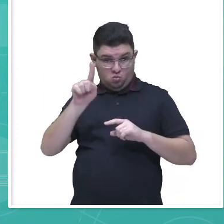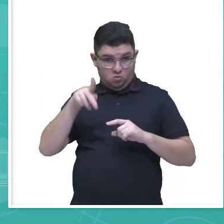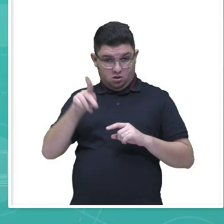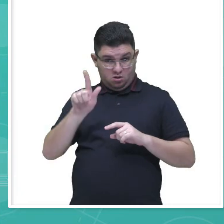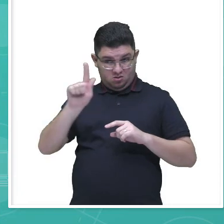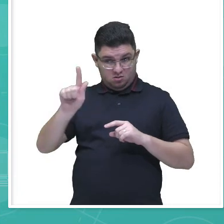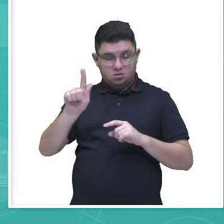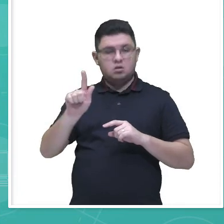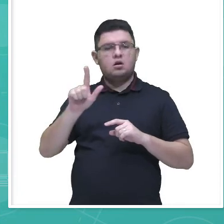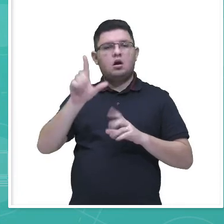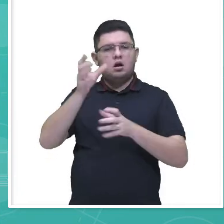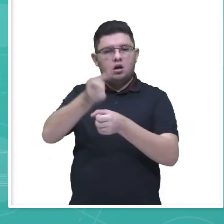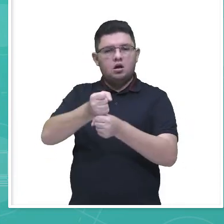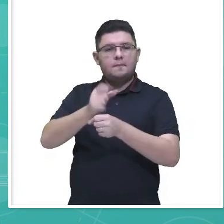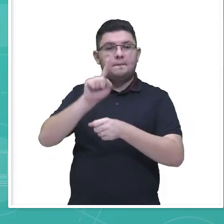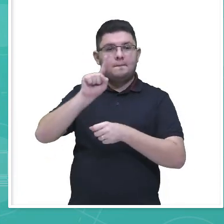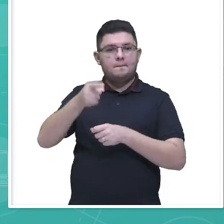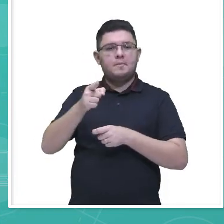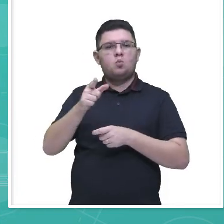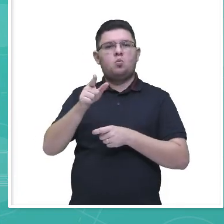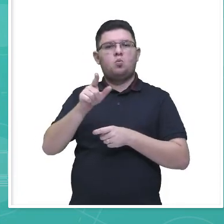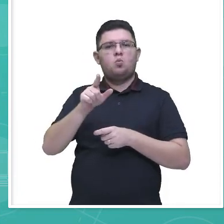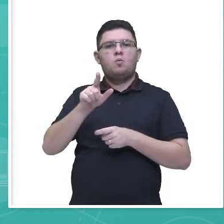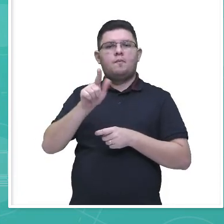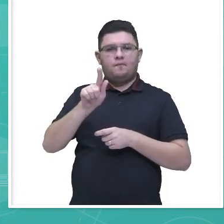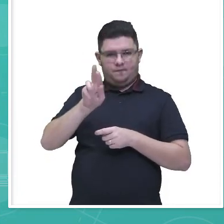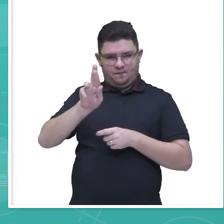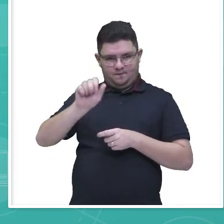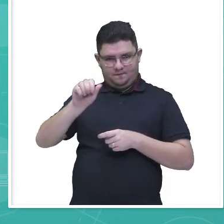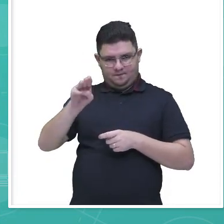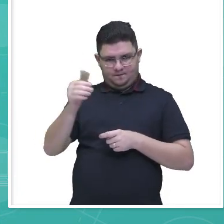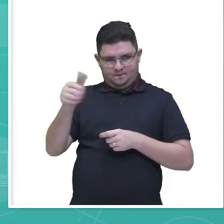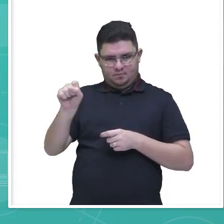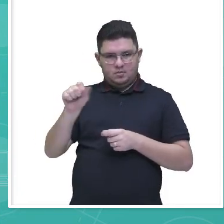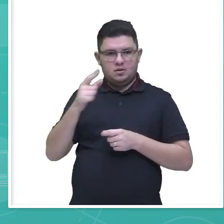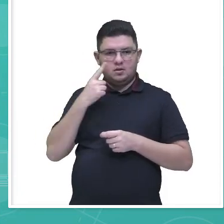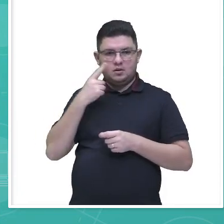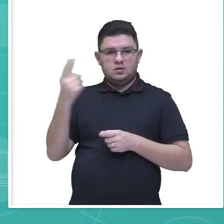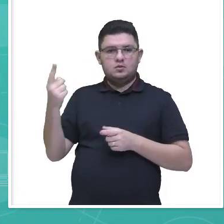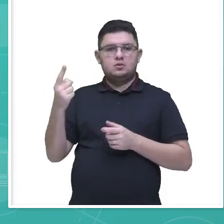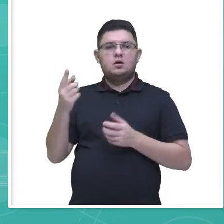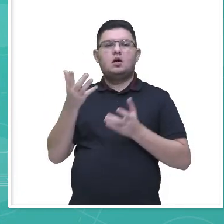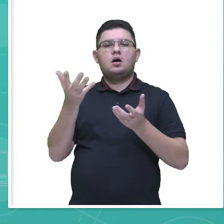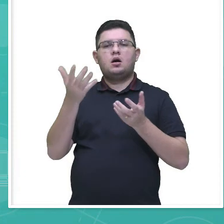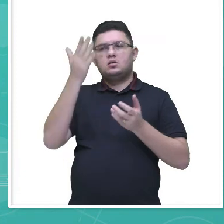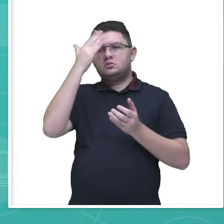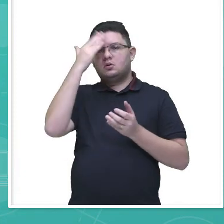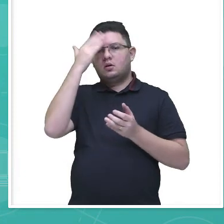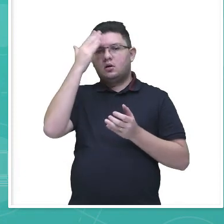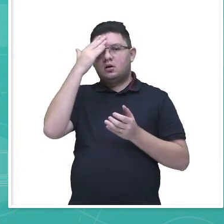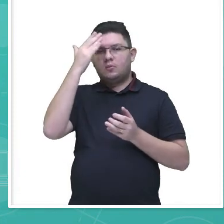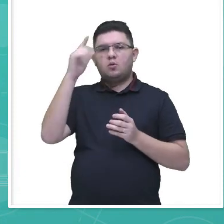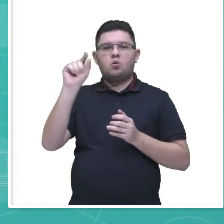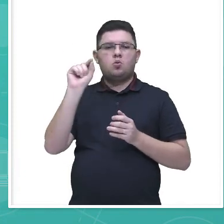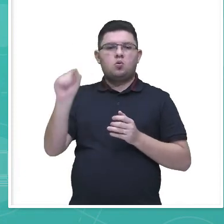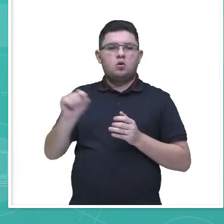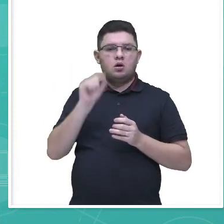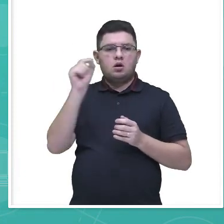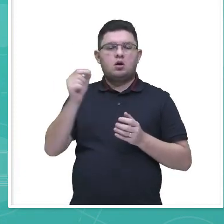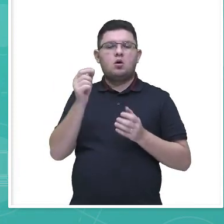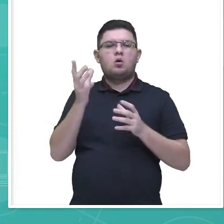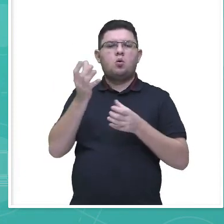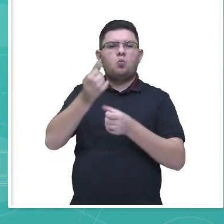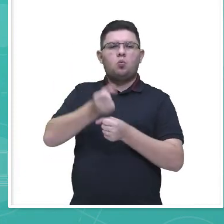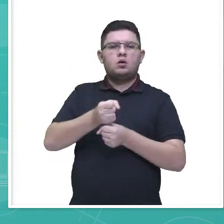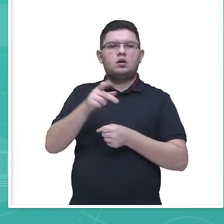gramas, quantos gramas vão ter? Aí, na verdade, você quer saber quantos quilos, né? Você vai precisar ali com